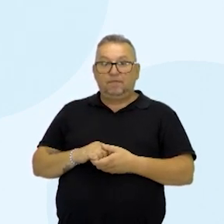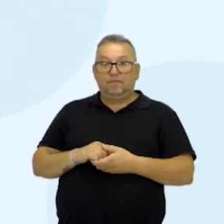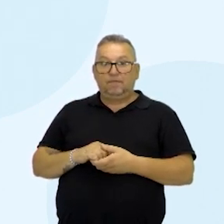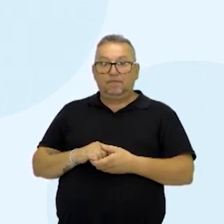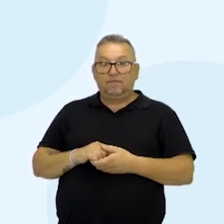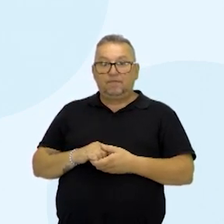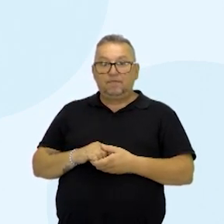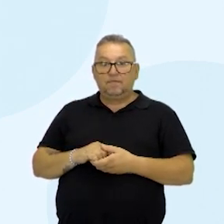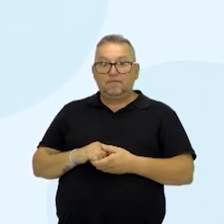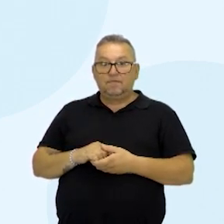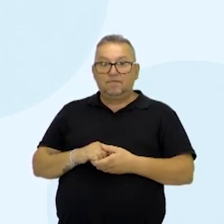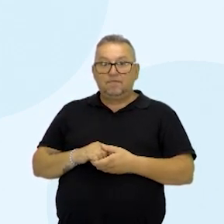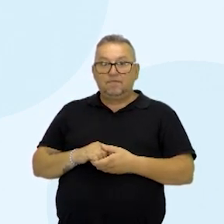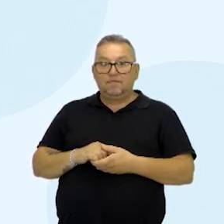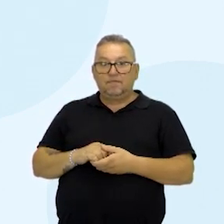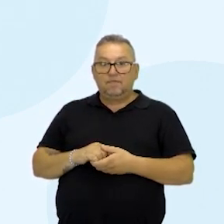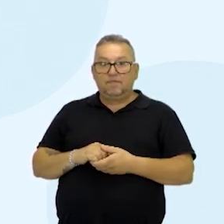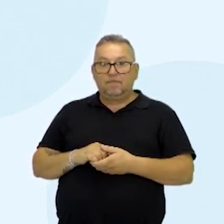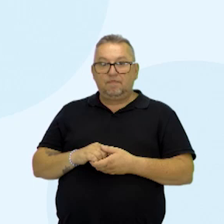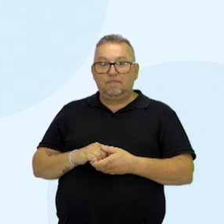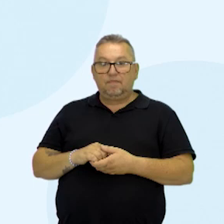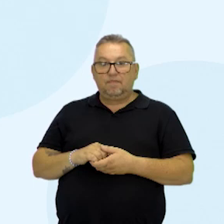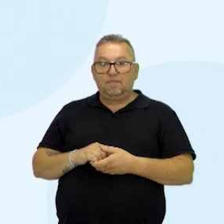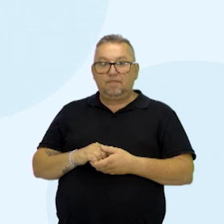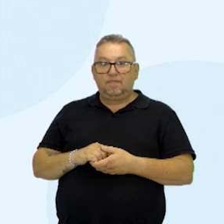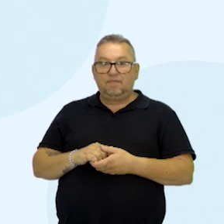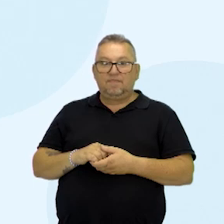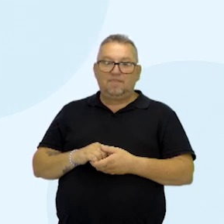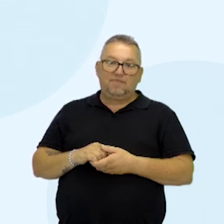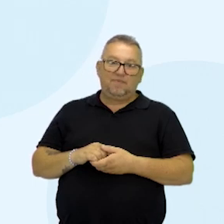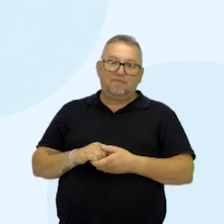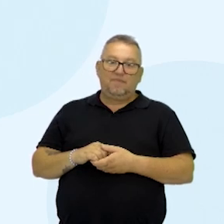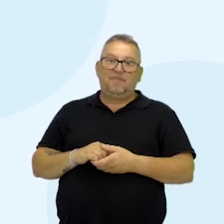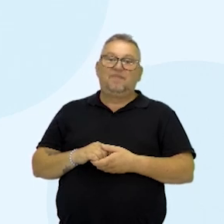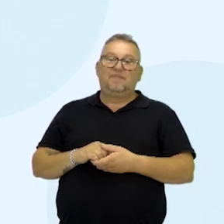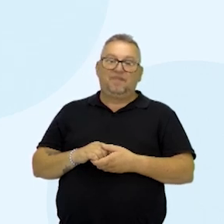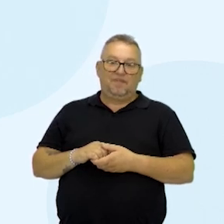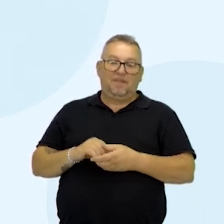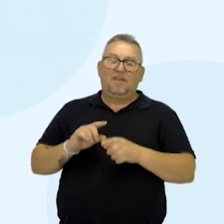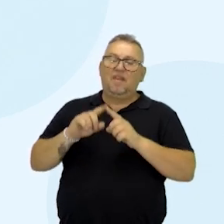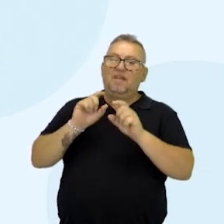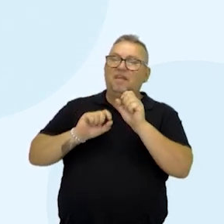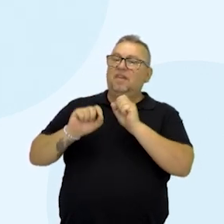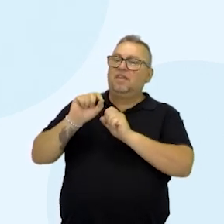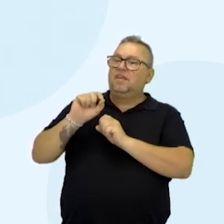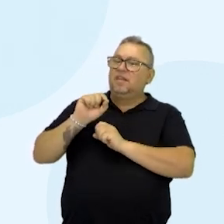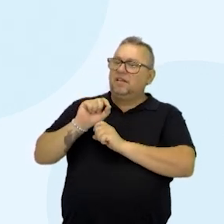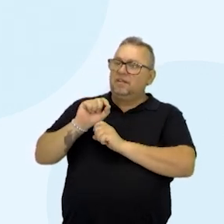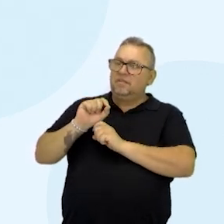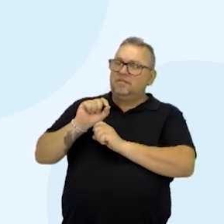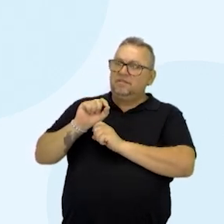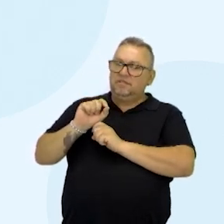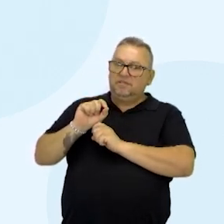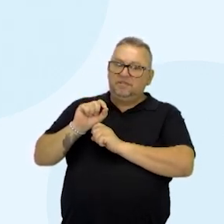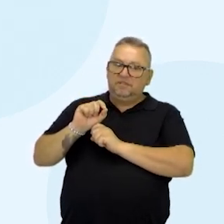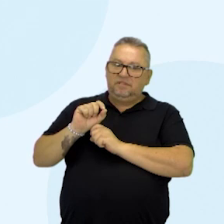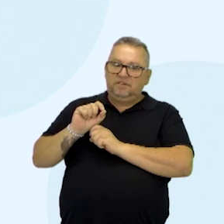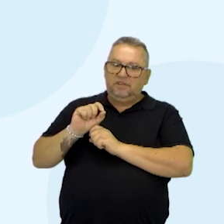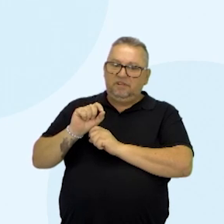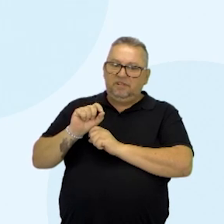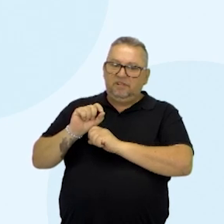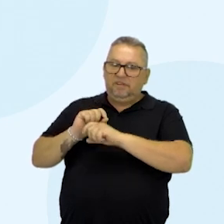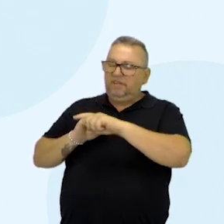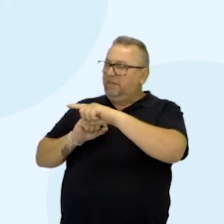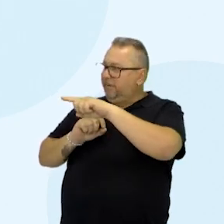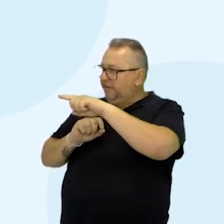Vivi? É, quem tem um tem nenhum, é o que dizem, né? Quem tem apenas um par de lados paralelos, né? Qual delas, né? Então,